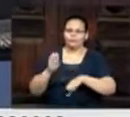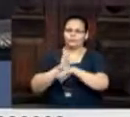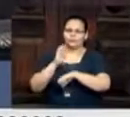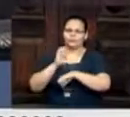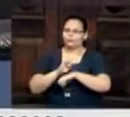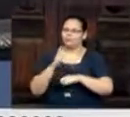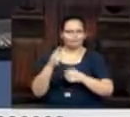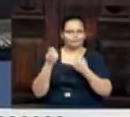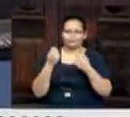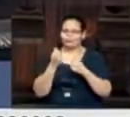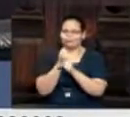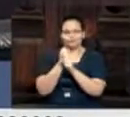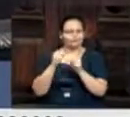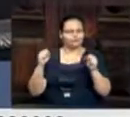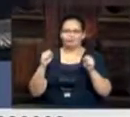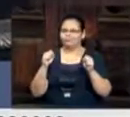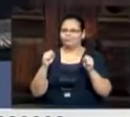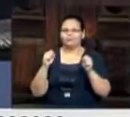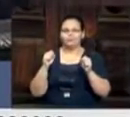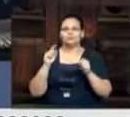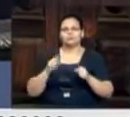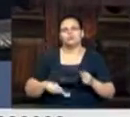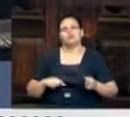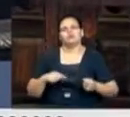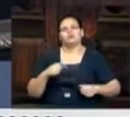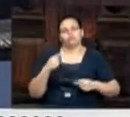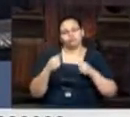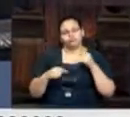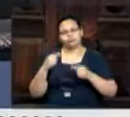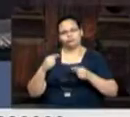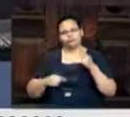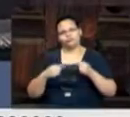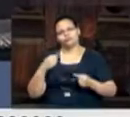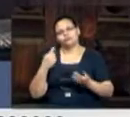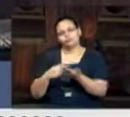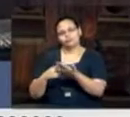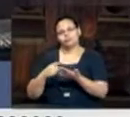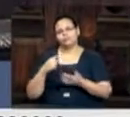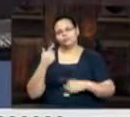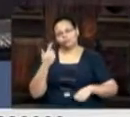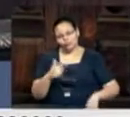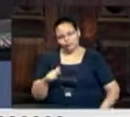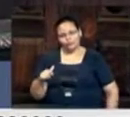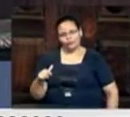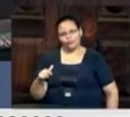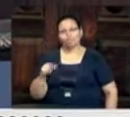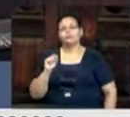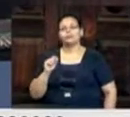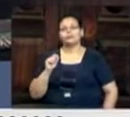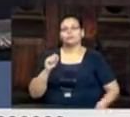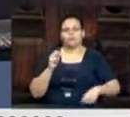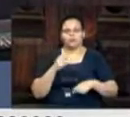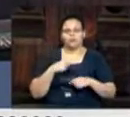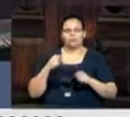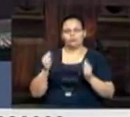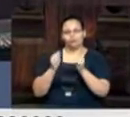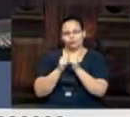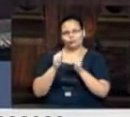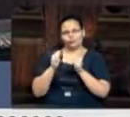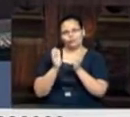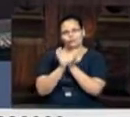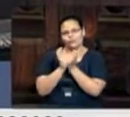mais possível tratar das questões do ponto de vista político-administrativo, e de novo buscar junto à